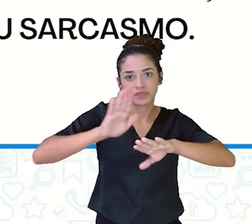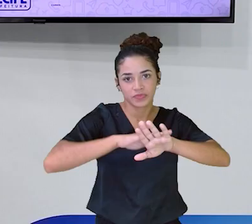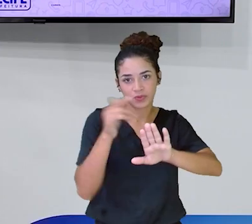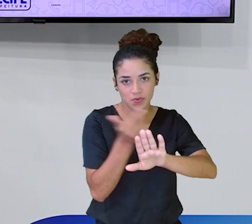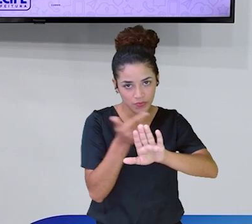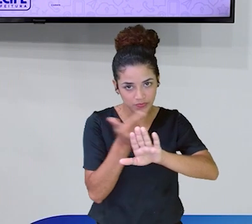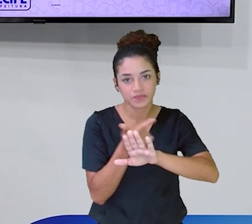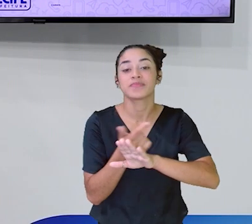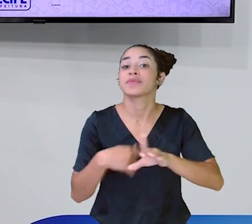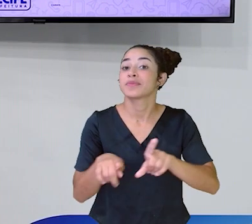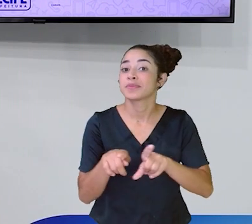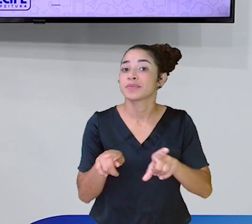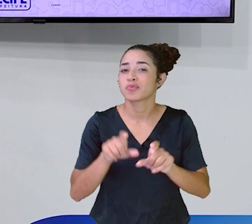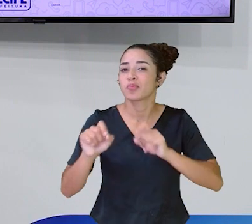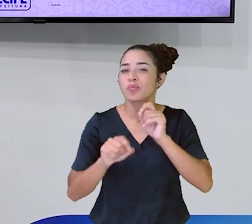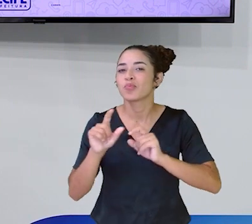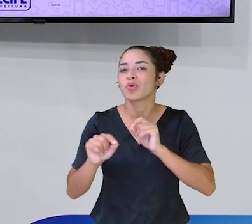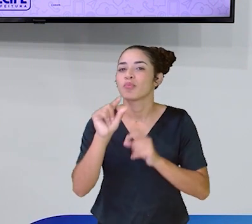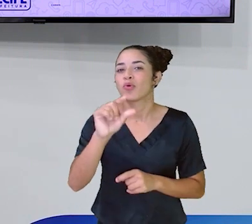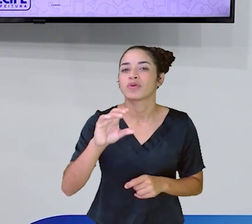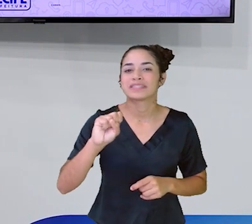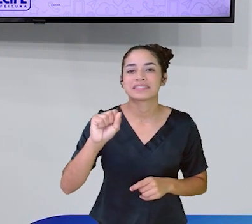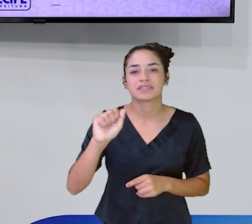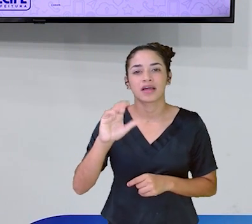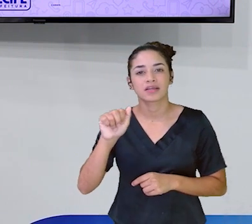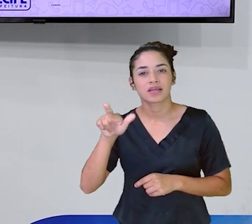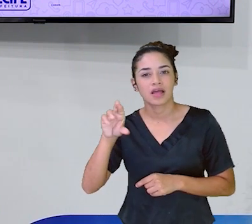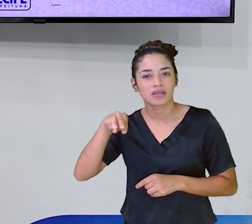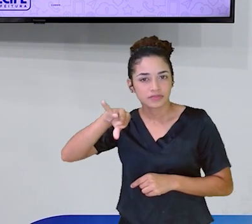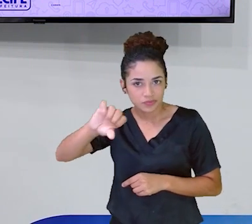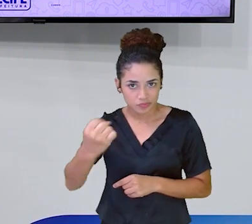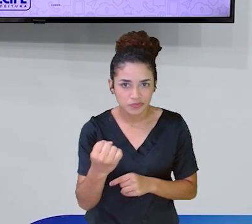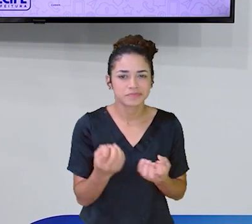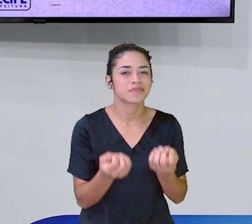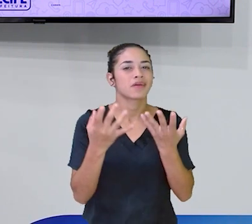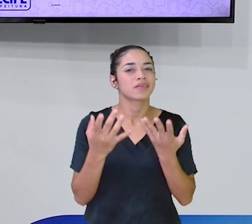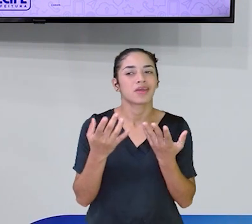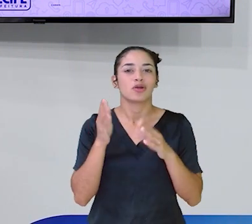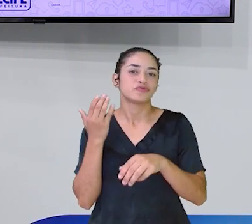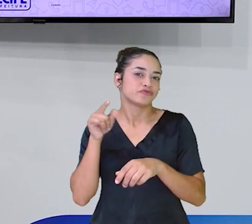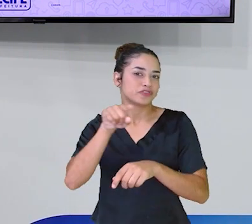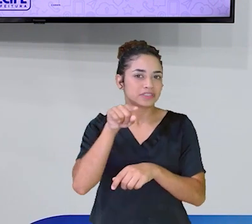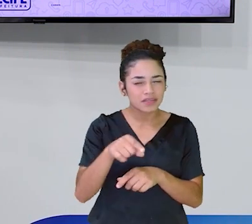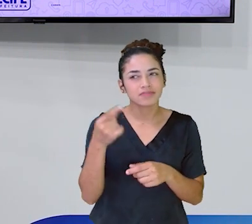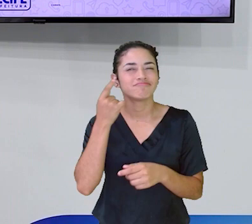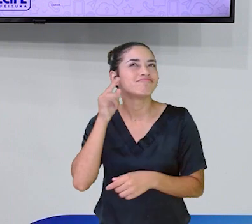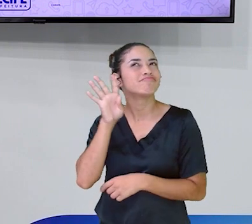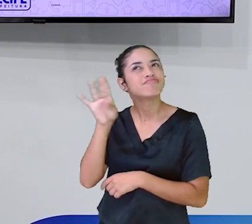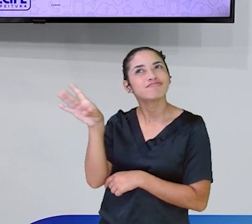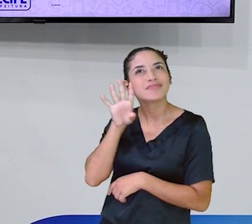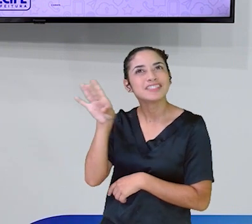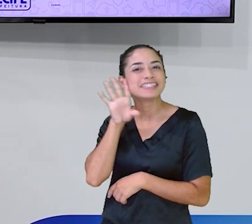ou até um pouco de sarcasmo. Ali que é para entreter você, deixar você